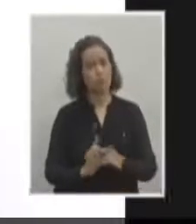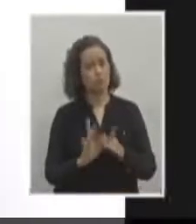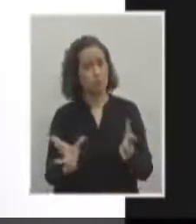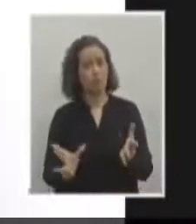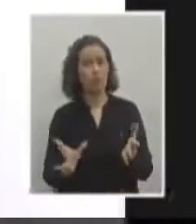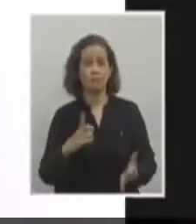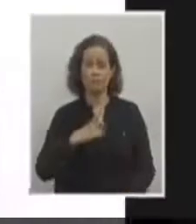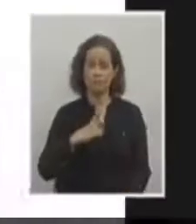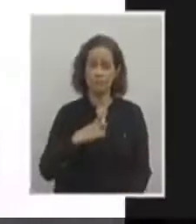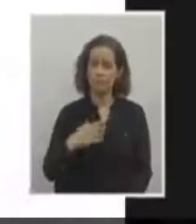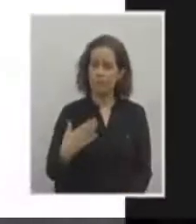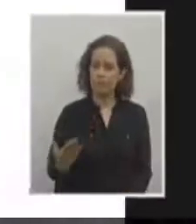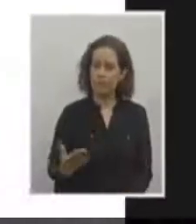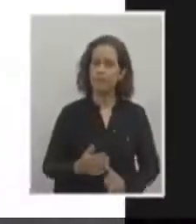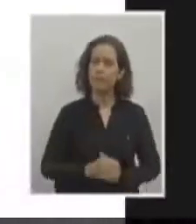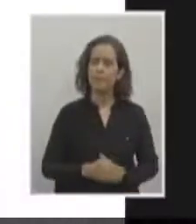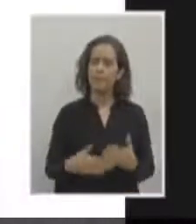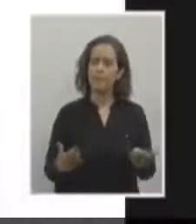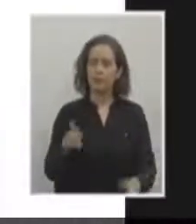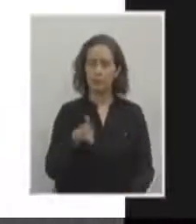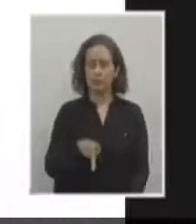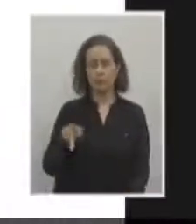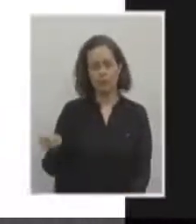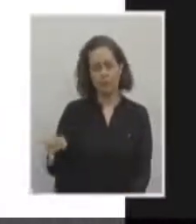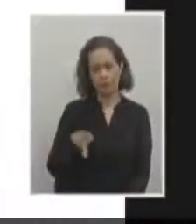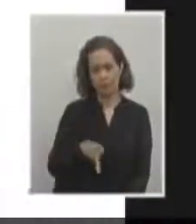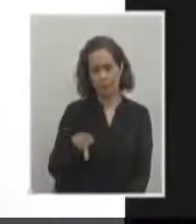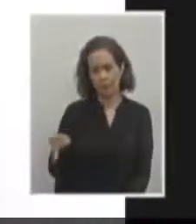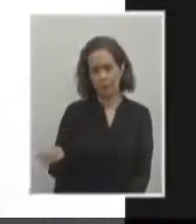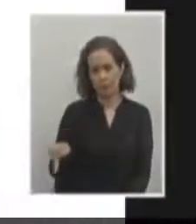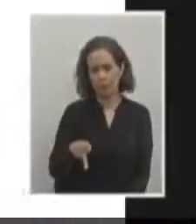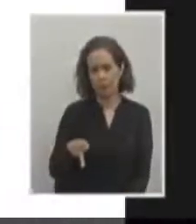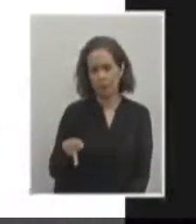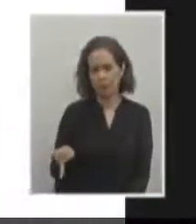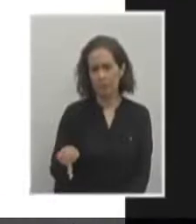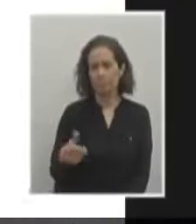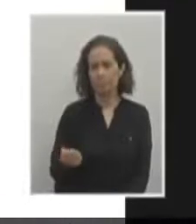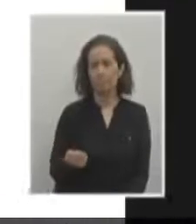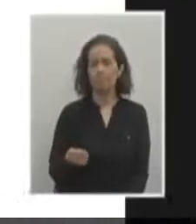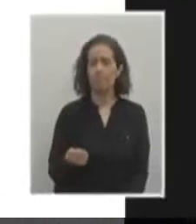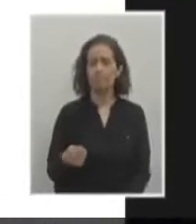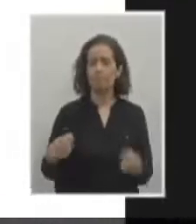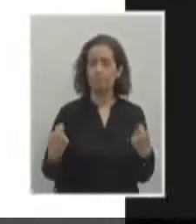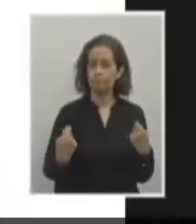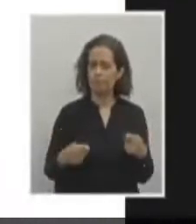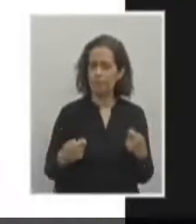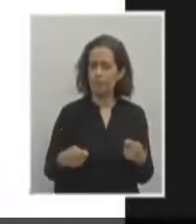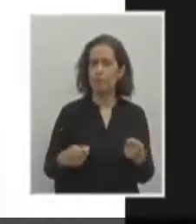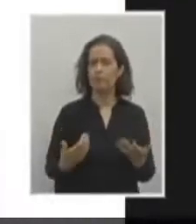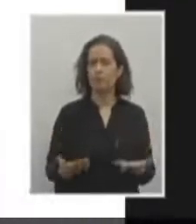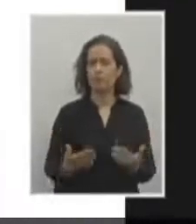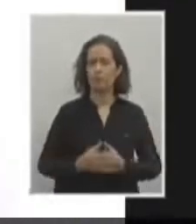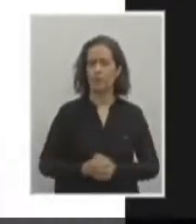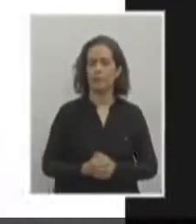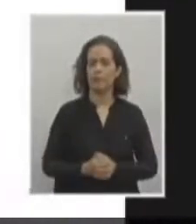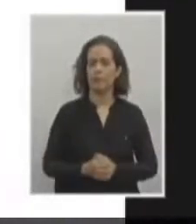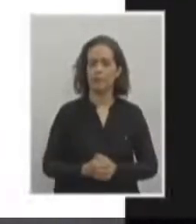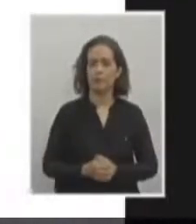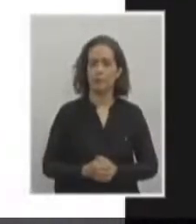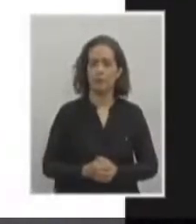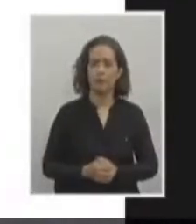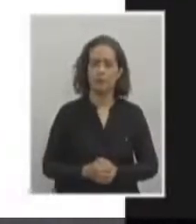gente precisa desses professores no componente curricular no qual foram nomeados. Então, a gente precisa, e eu preciso também